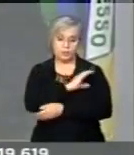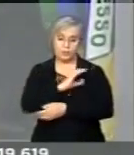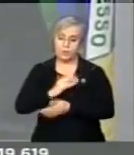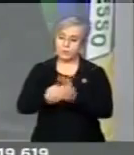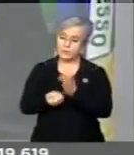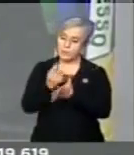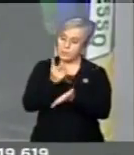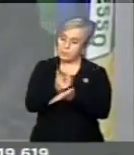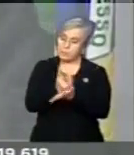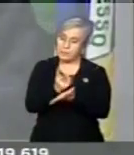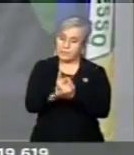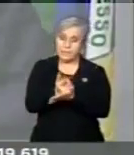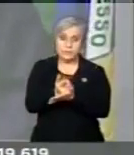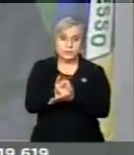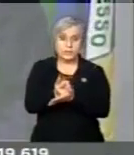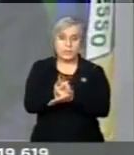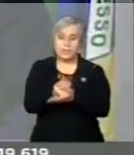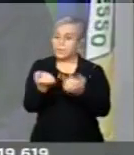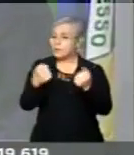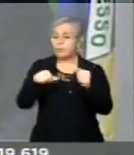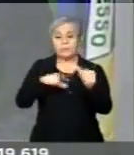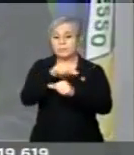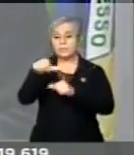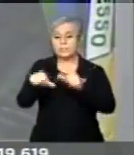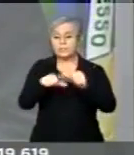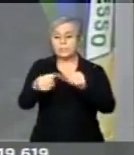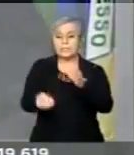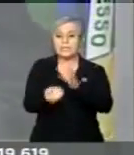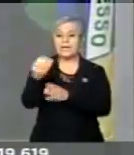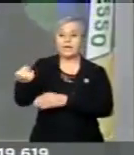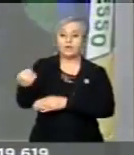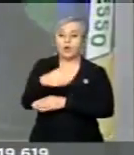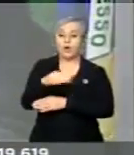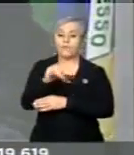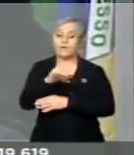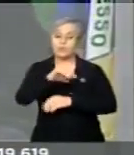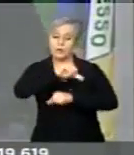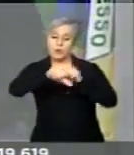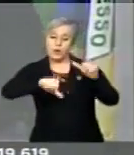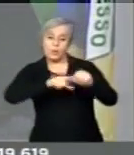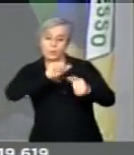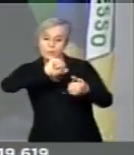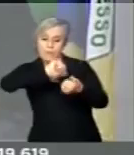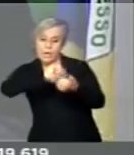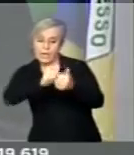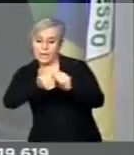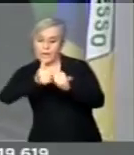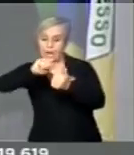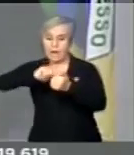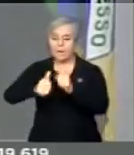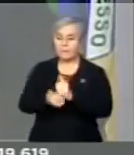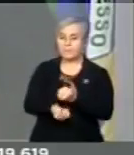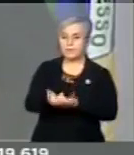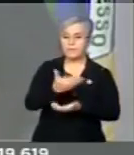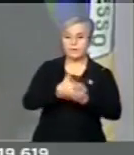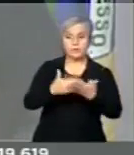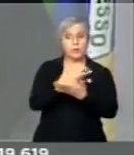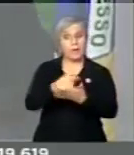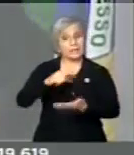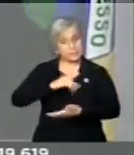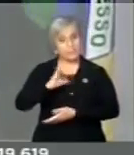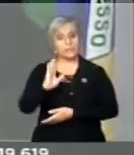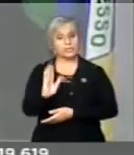criar uma comissão nova. Nós podemos modificar as comissões existentes, nós podemos aperfeiçoar o funcionamento do que já